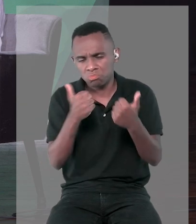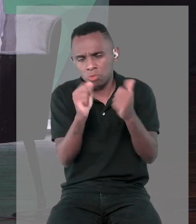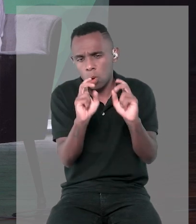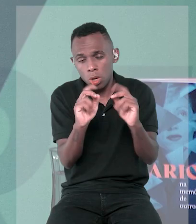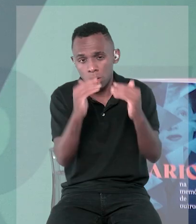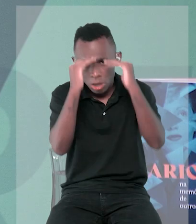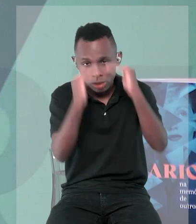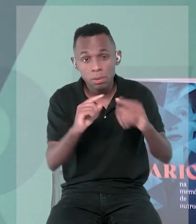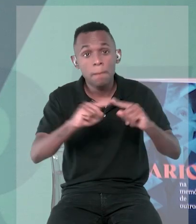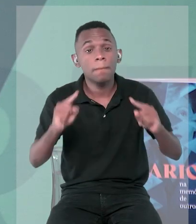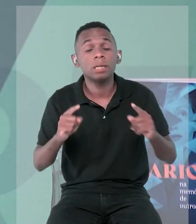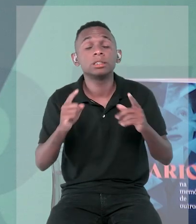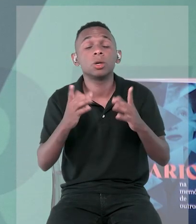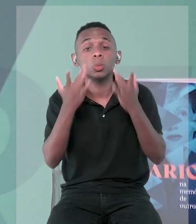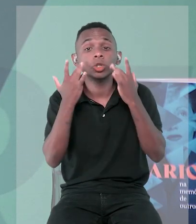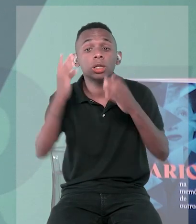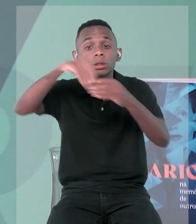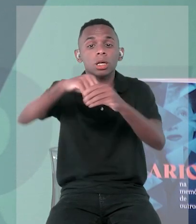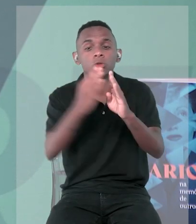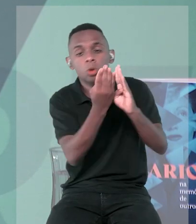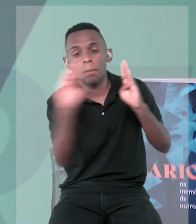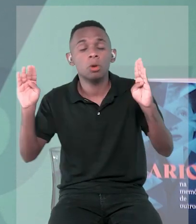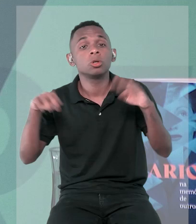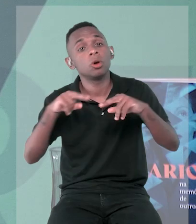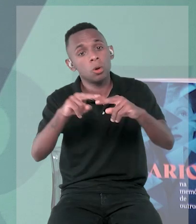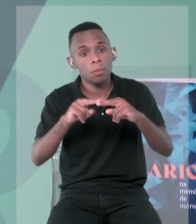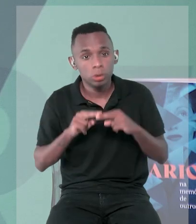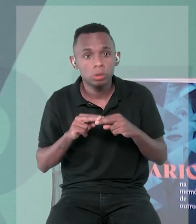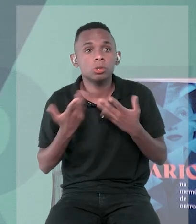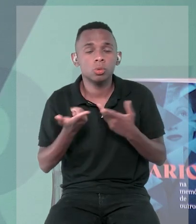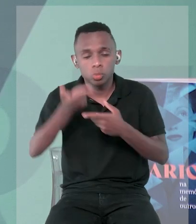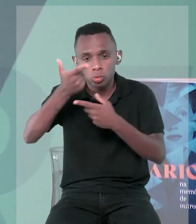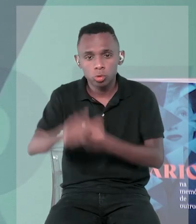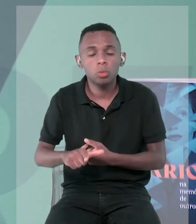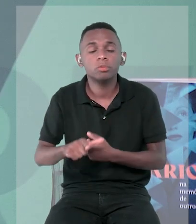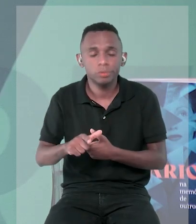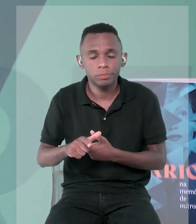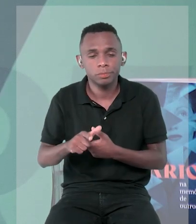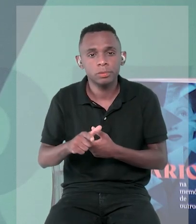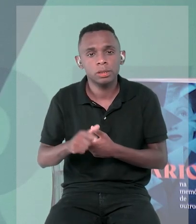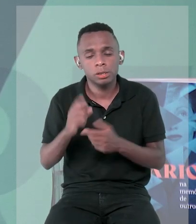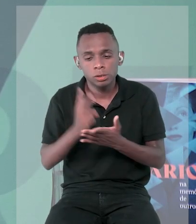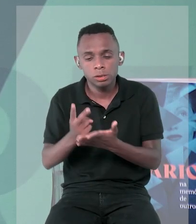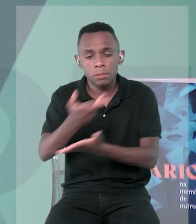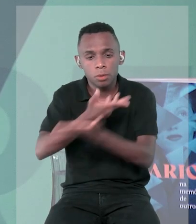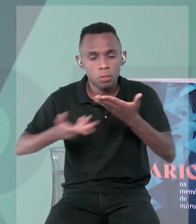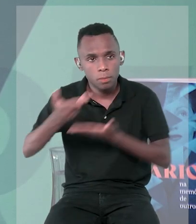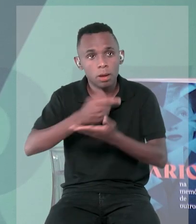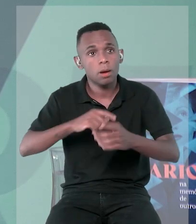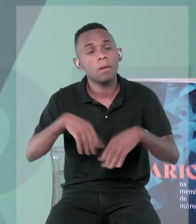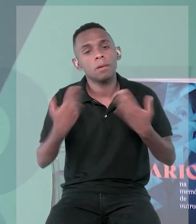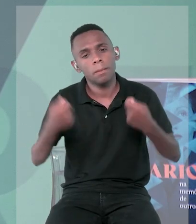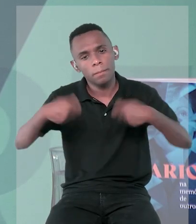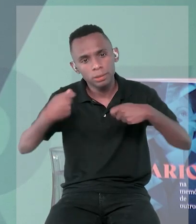mas esse é um teatro dentro de uma biblioteca. E é por isso que eu decidi trazer novamente aqui o Sempre um Papo, não sem